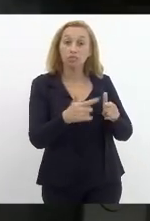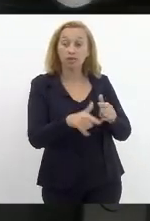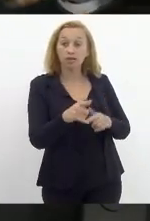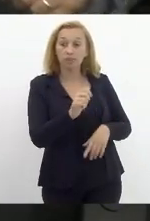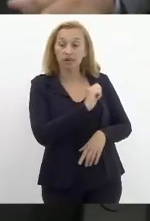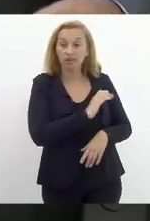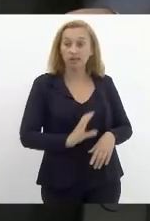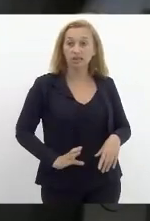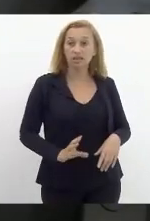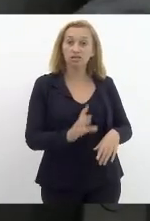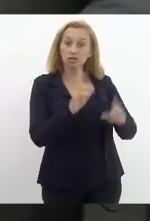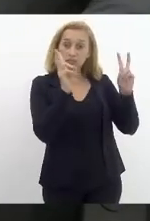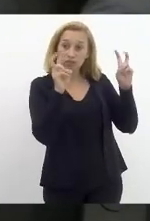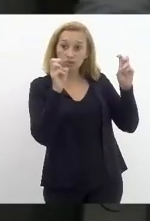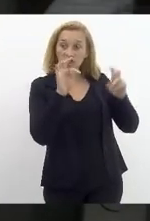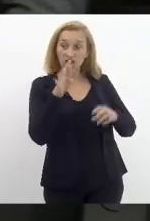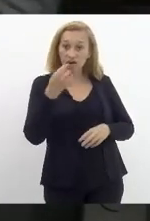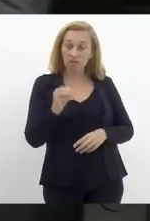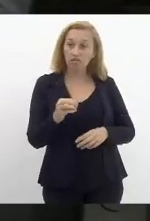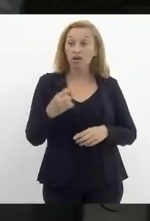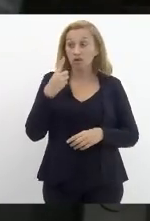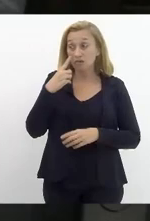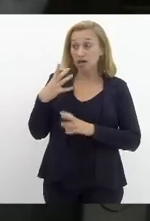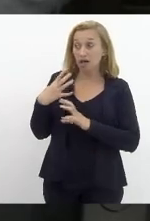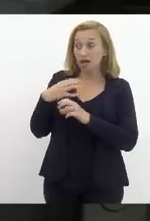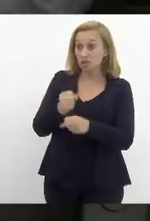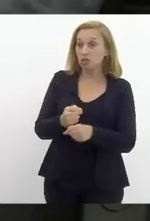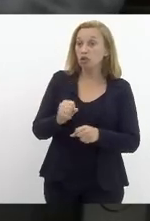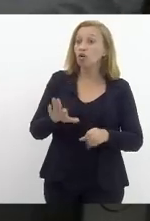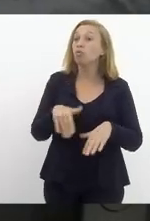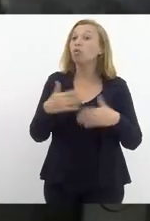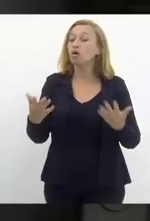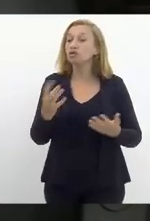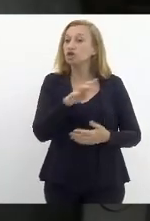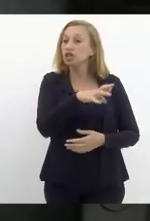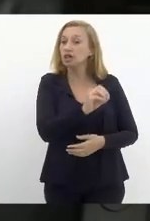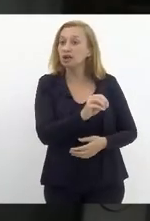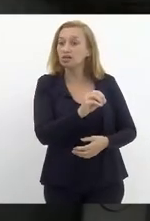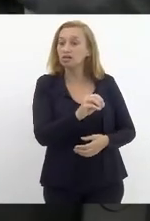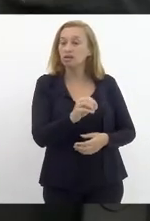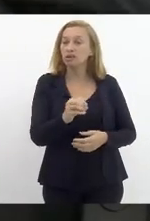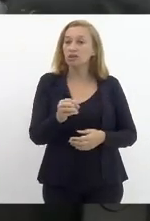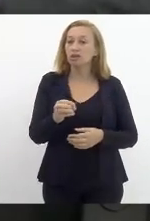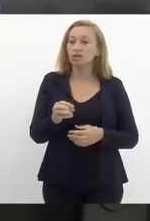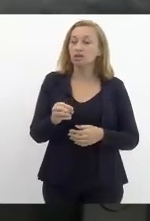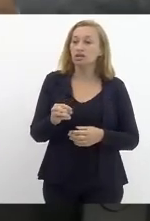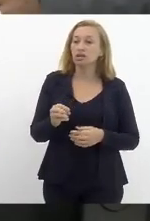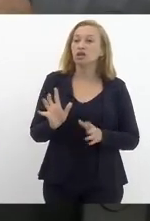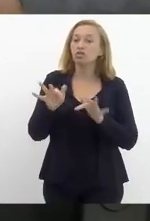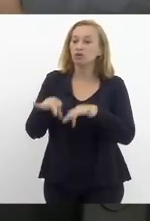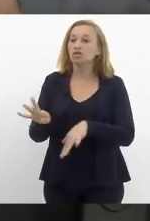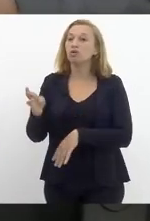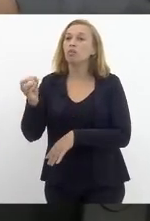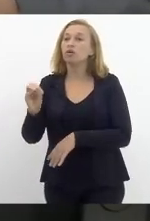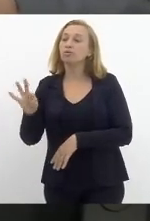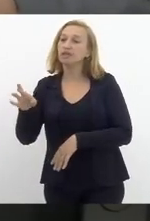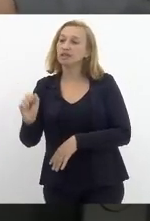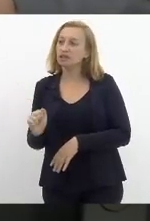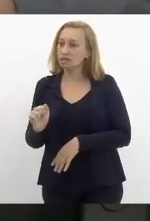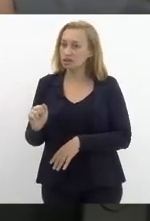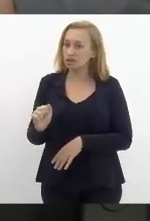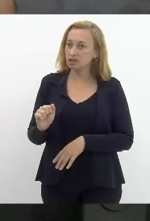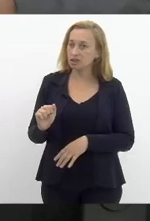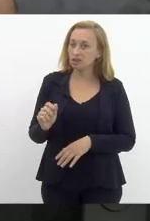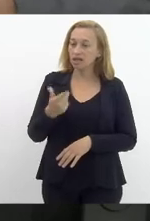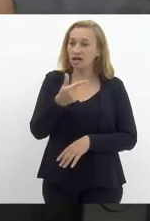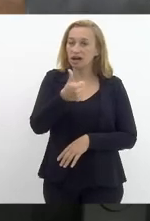na questão do triênio. Eu falei, avisa ele, faz a conta, quanto custa o triênio e quanto ia custar o fim do abono permanência. Porque o fim do abono permanência